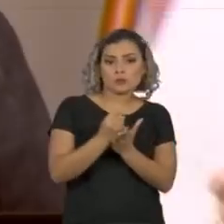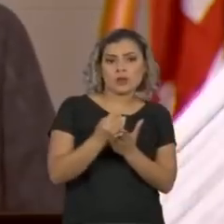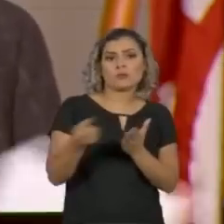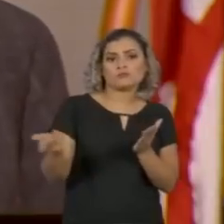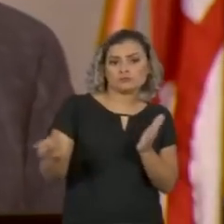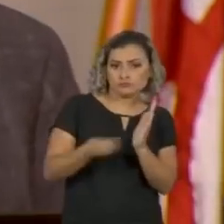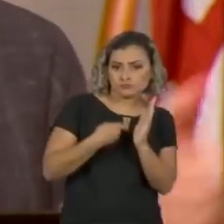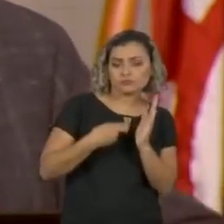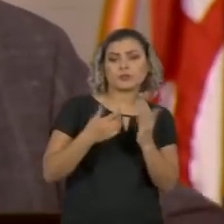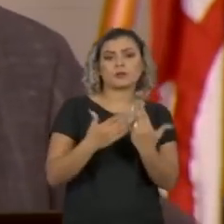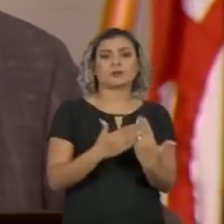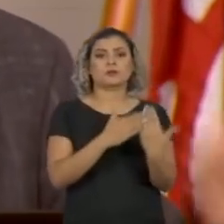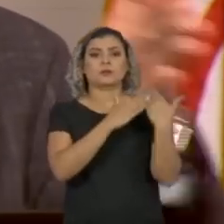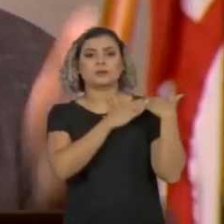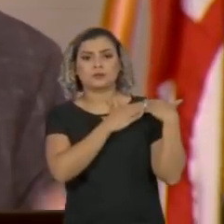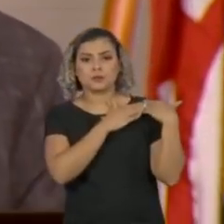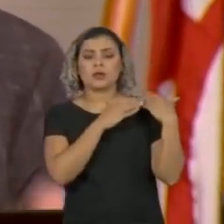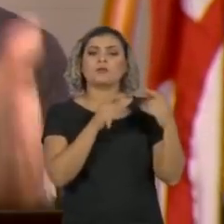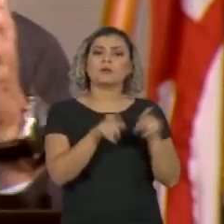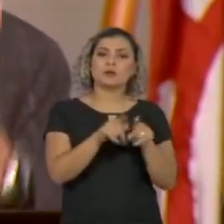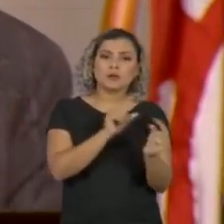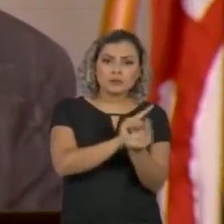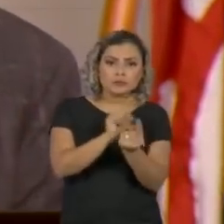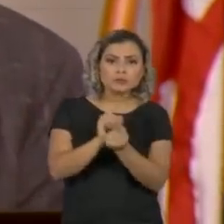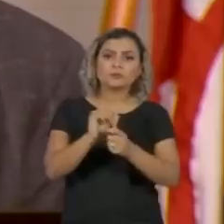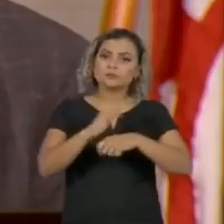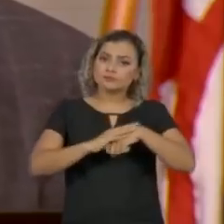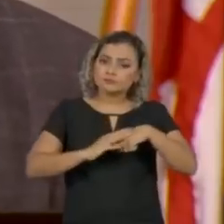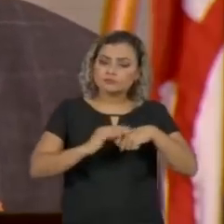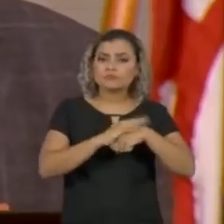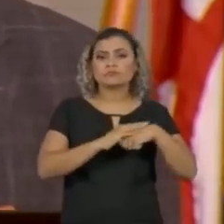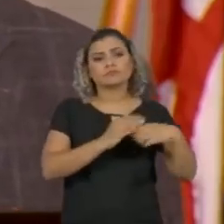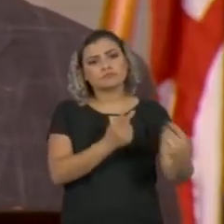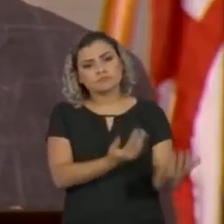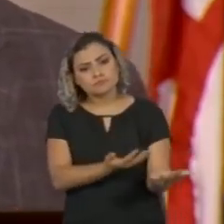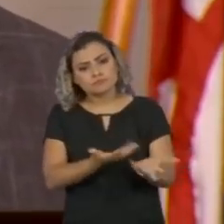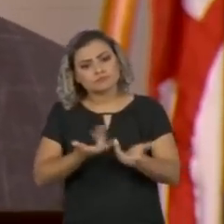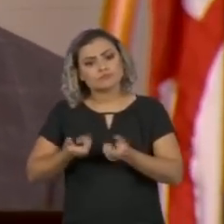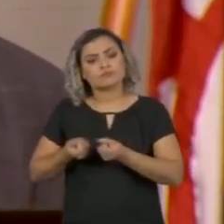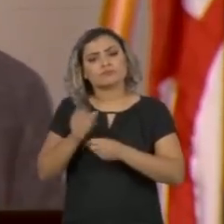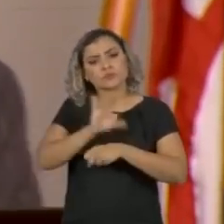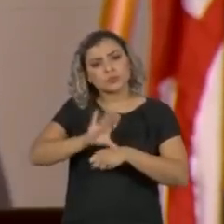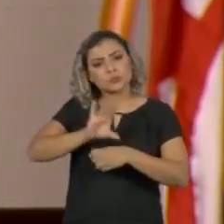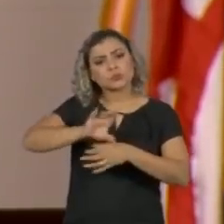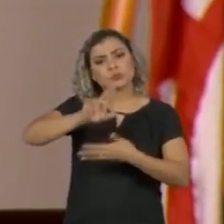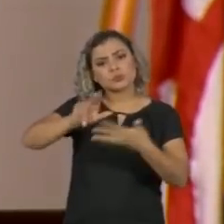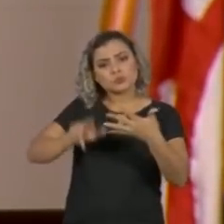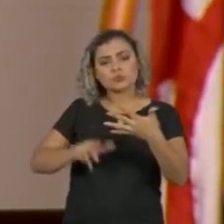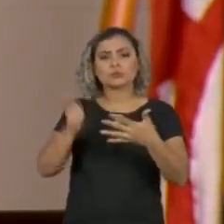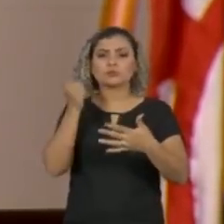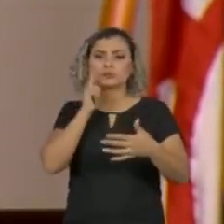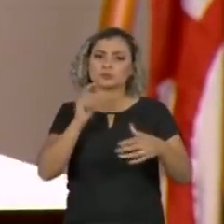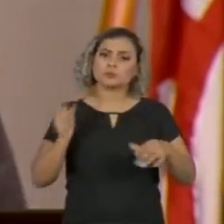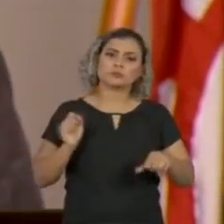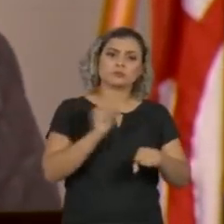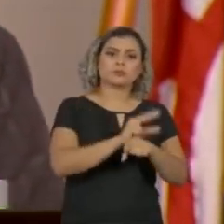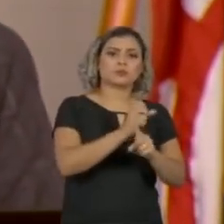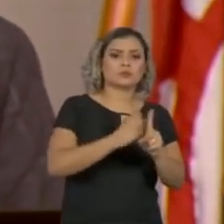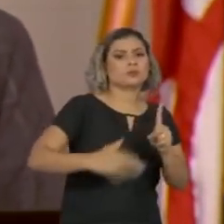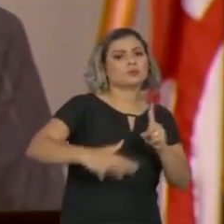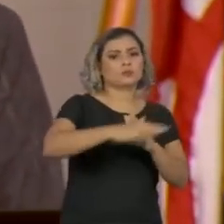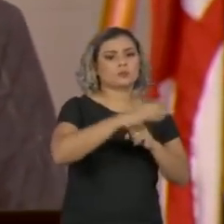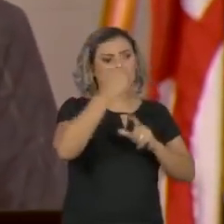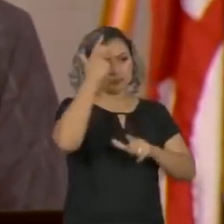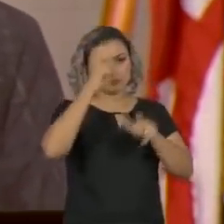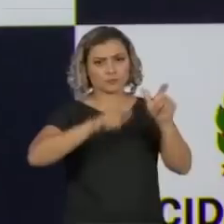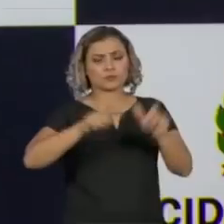será responsável pela abordagem, pelo acolhimento, pela capacitação e pela inserção social dessas